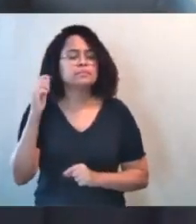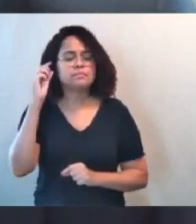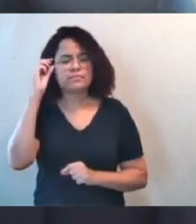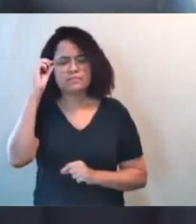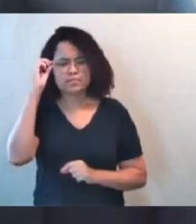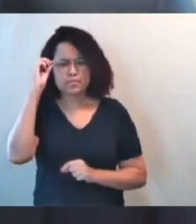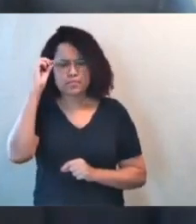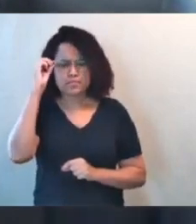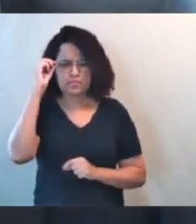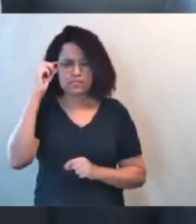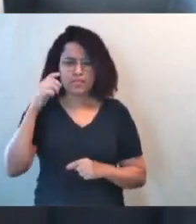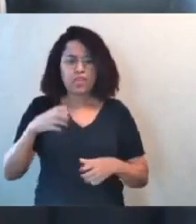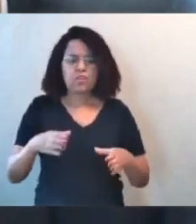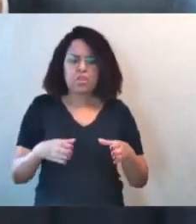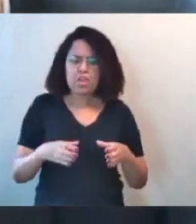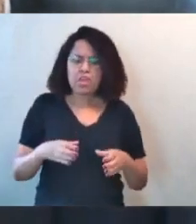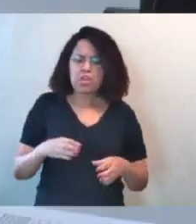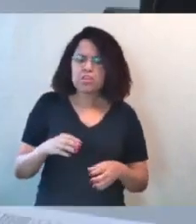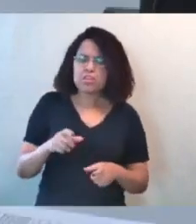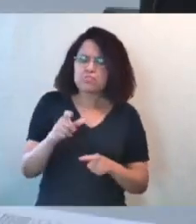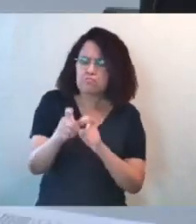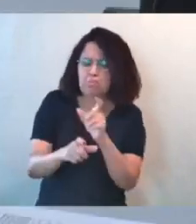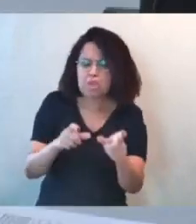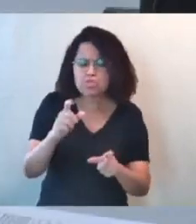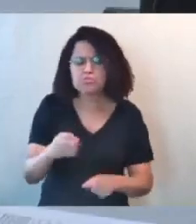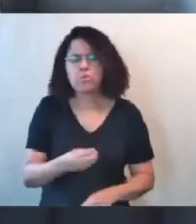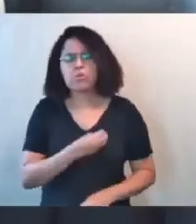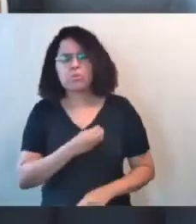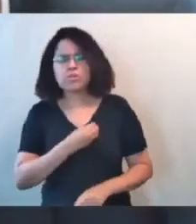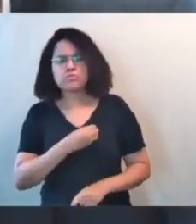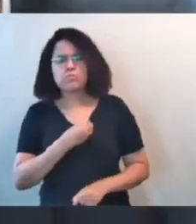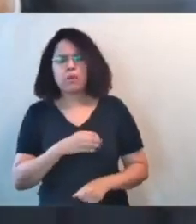Os que participaram à época, vereadora. Quem participou à época?